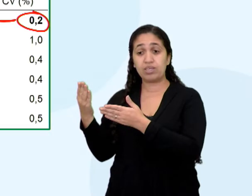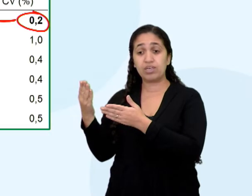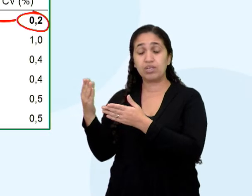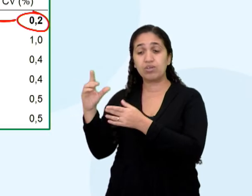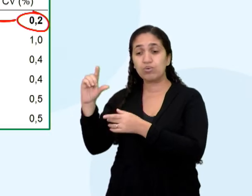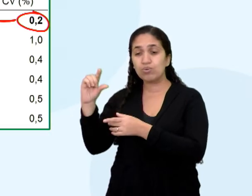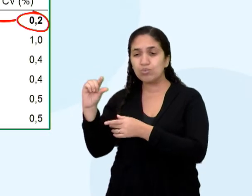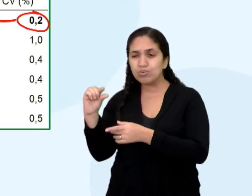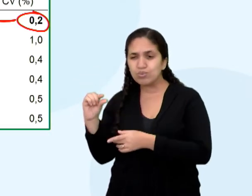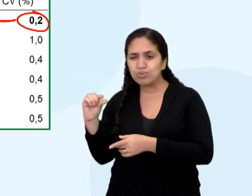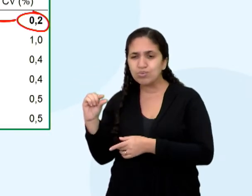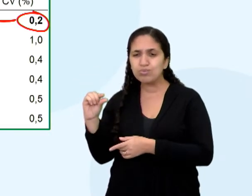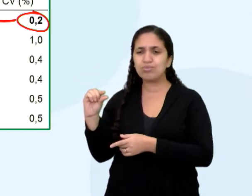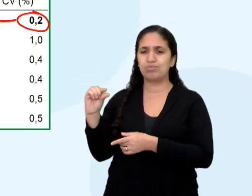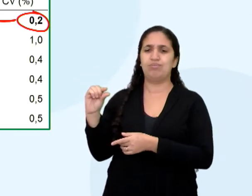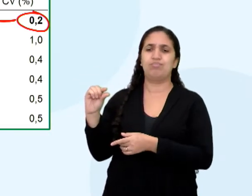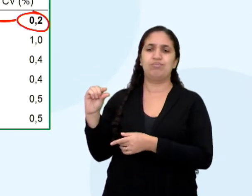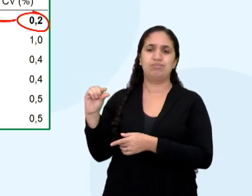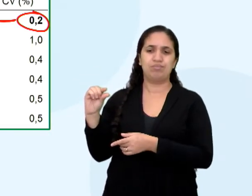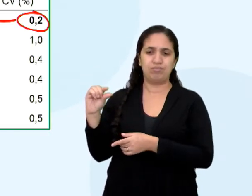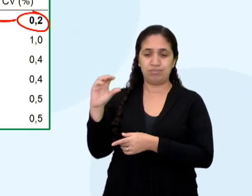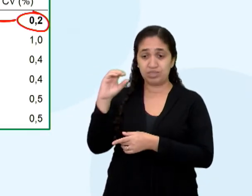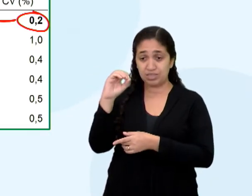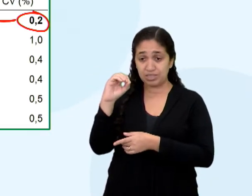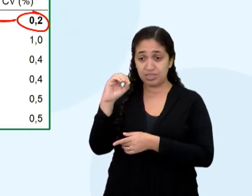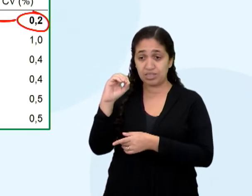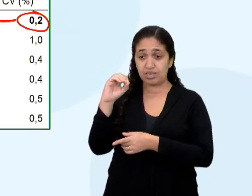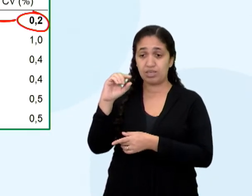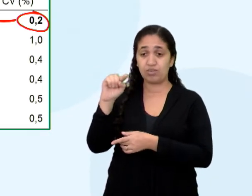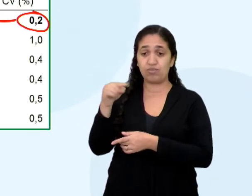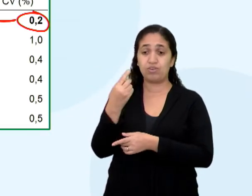de variação muito baixo,